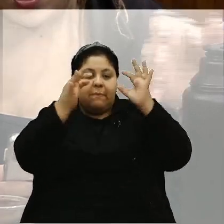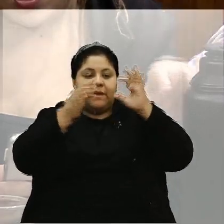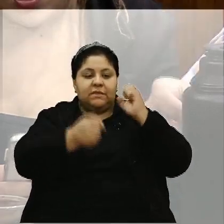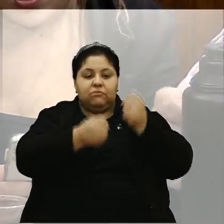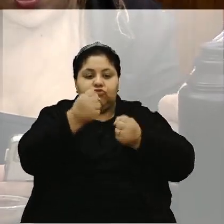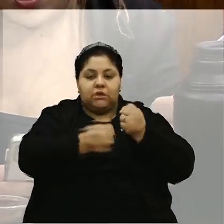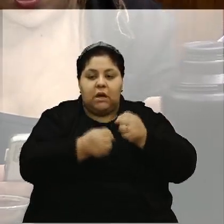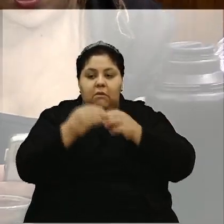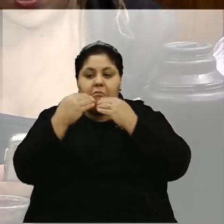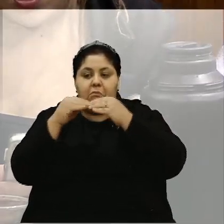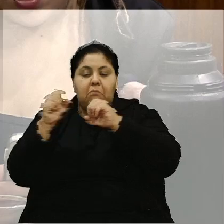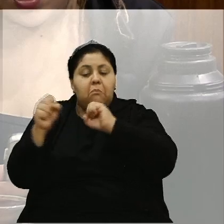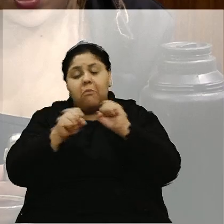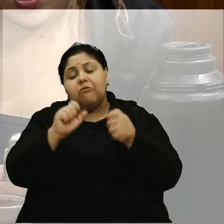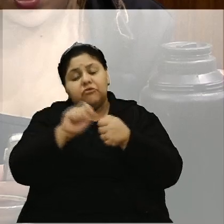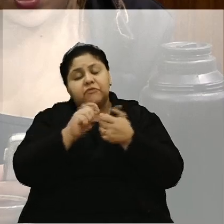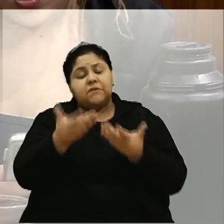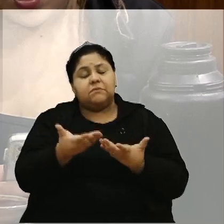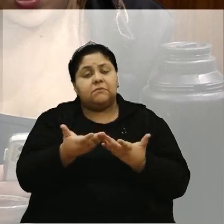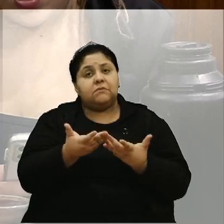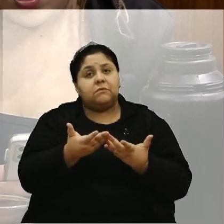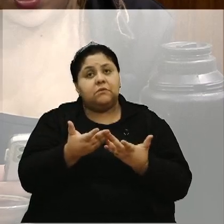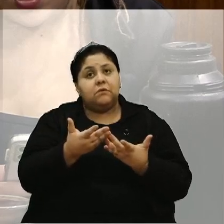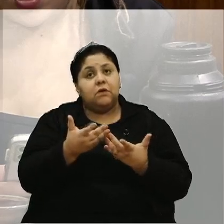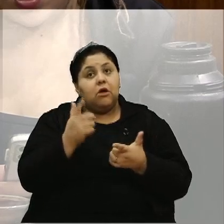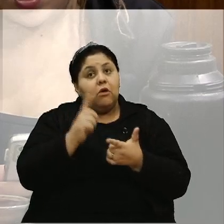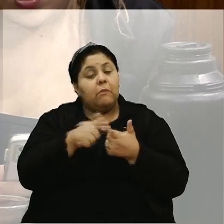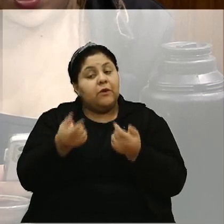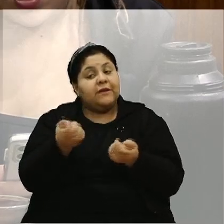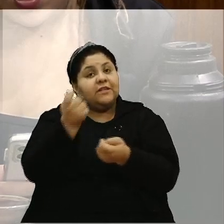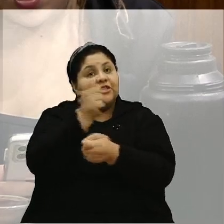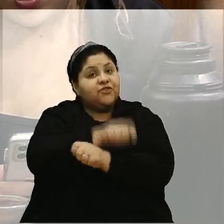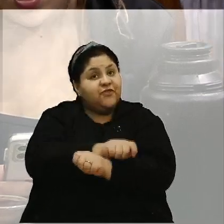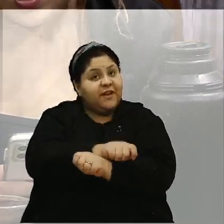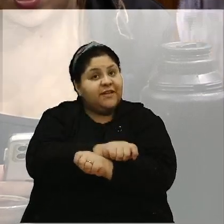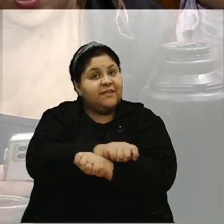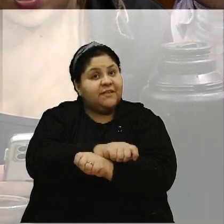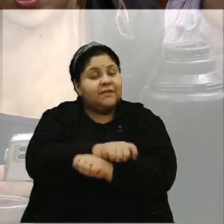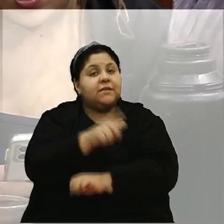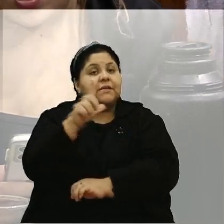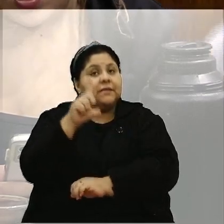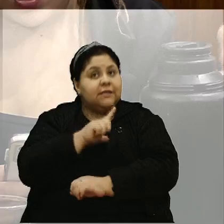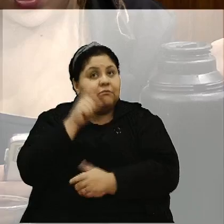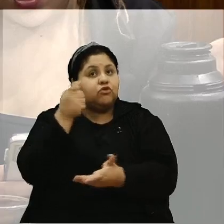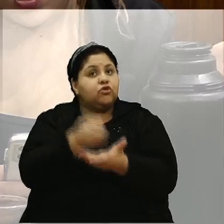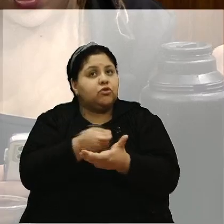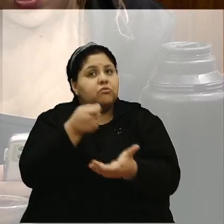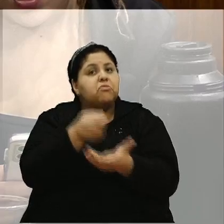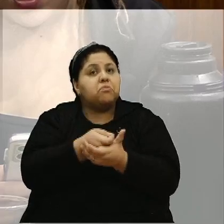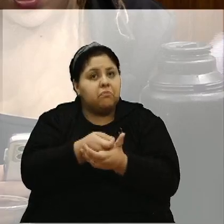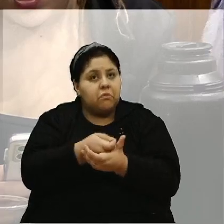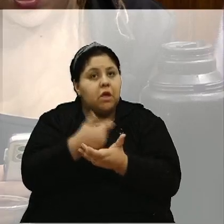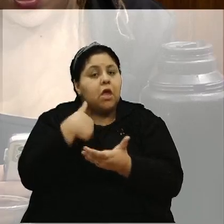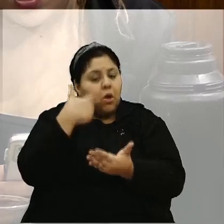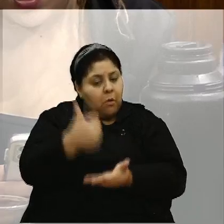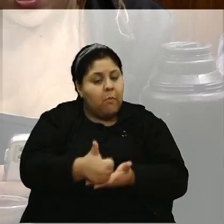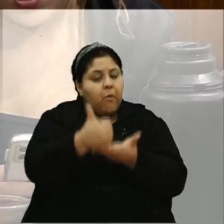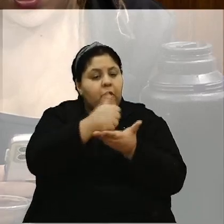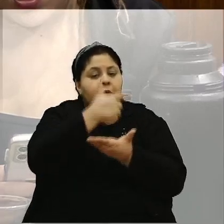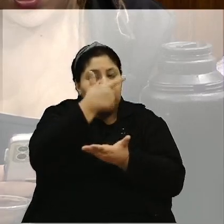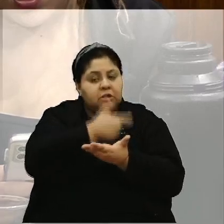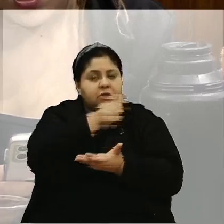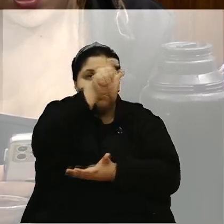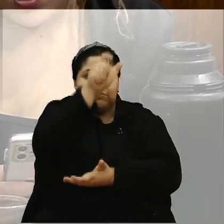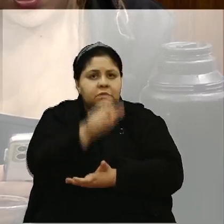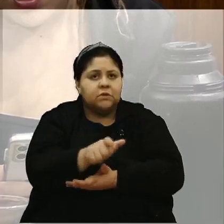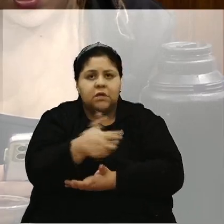etc., ele pode ser feito. Porque, do contrário, enfim, acho que temos que cobrar. Eu sou parceiro. Acho que as pessoas